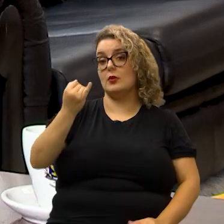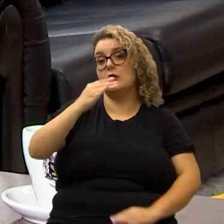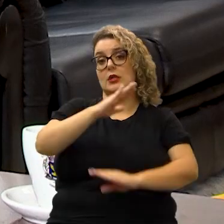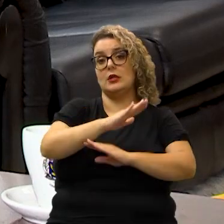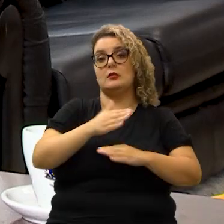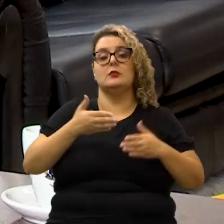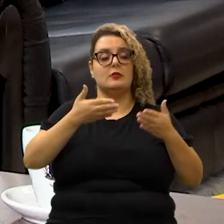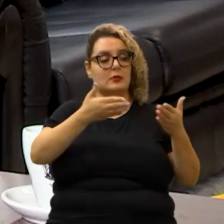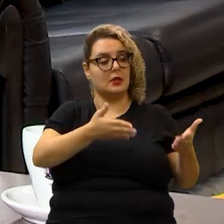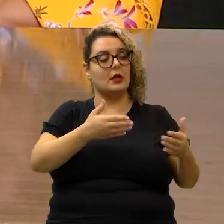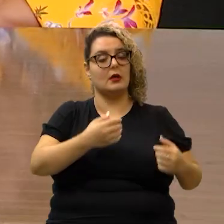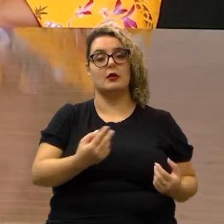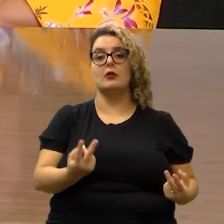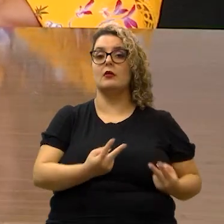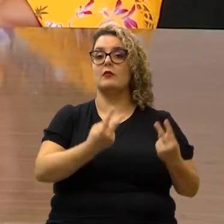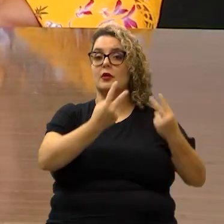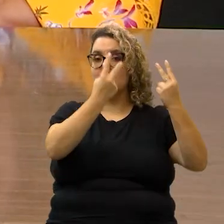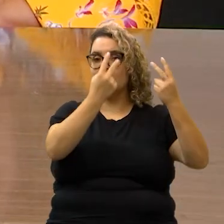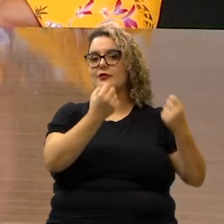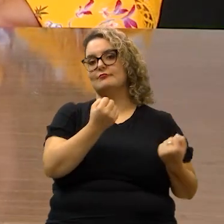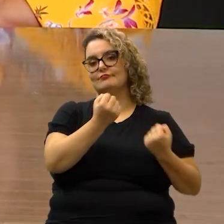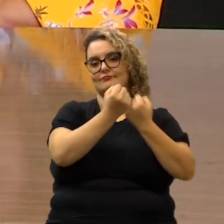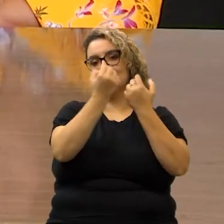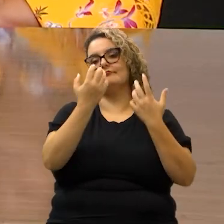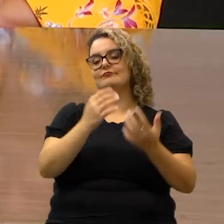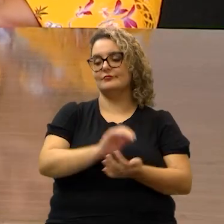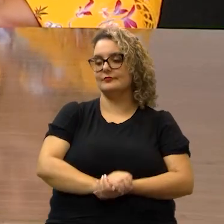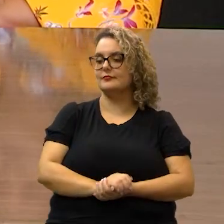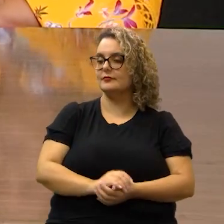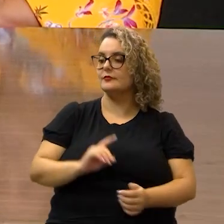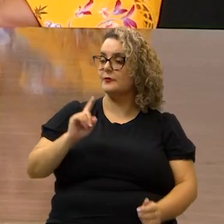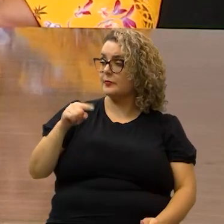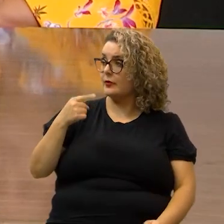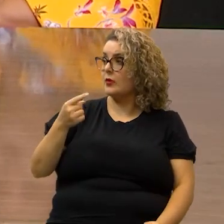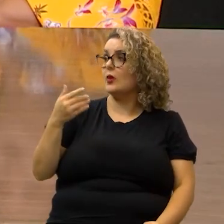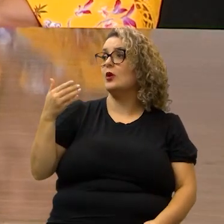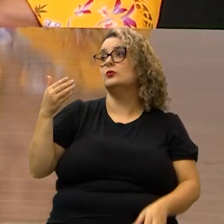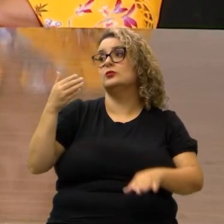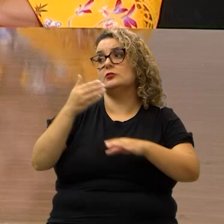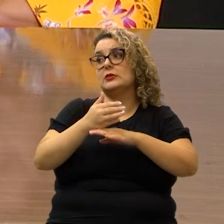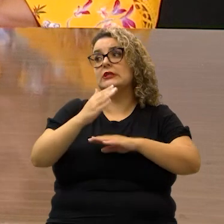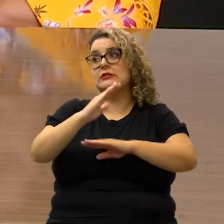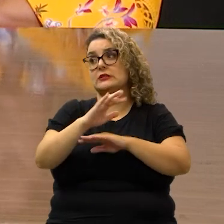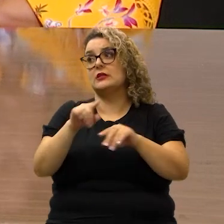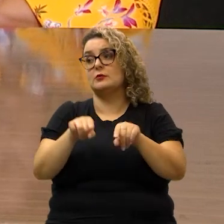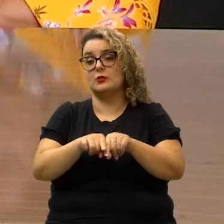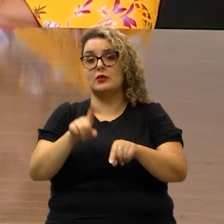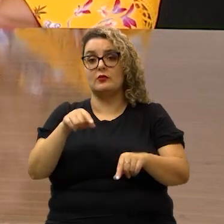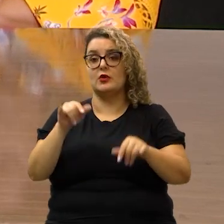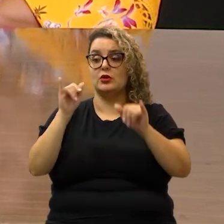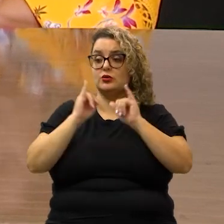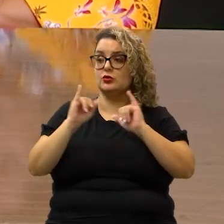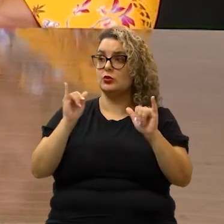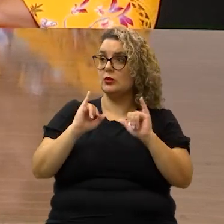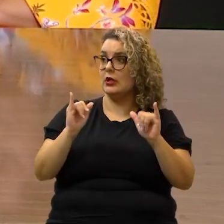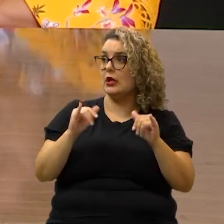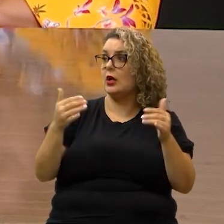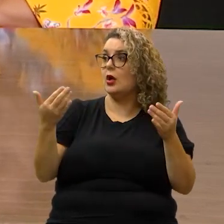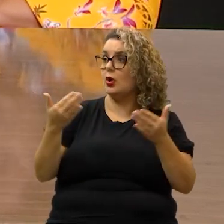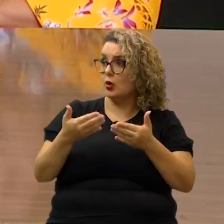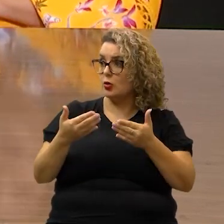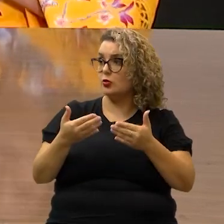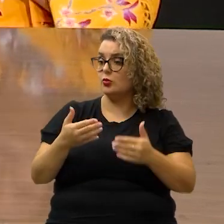e apoiar essa iniciativa. Outra participação da Câmara foi no anúncio agora do